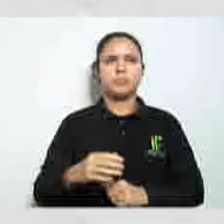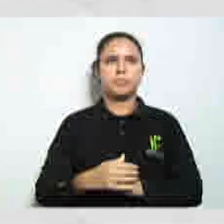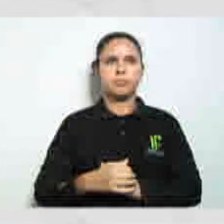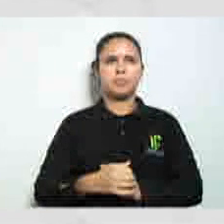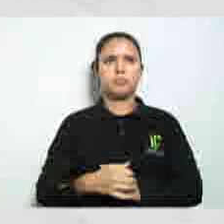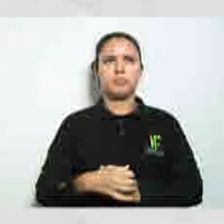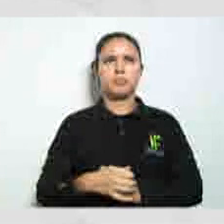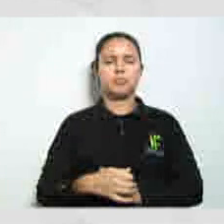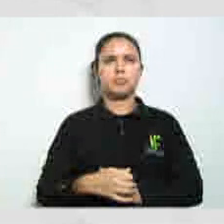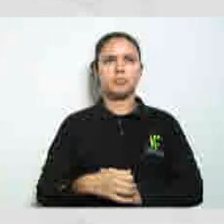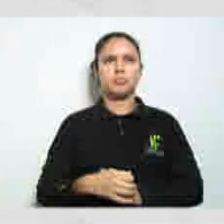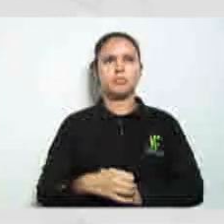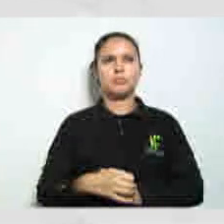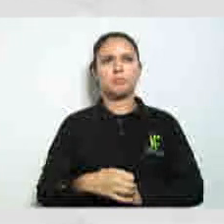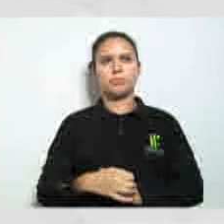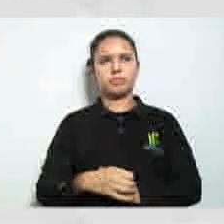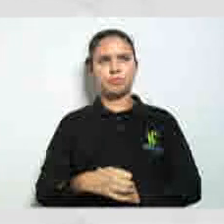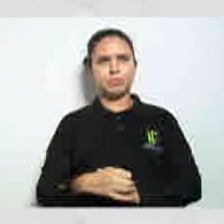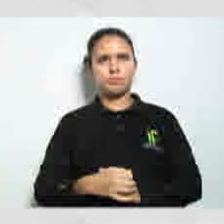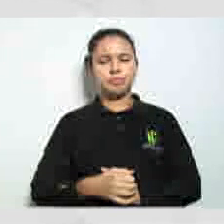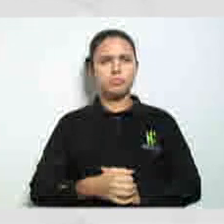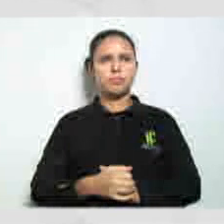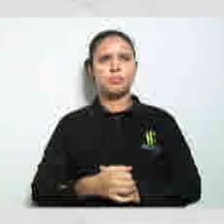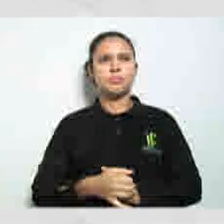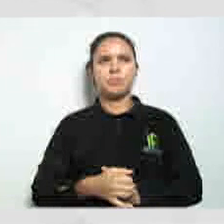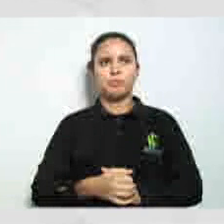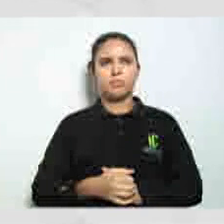crédito. Então, lançamento de